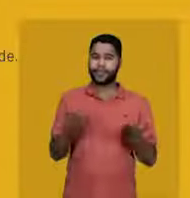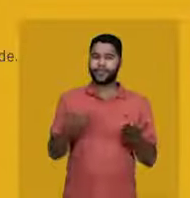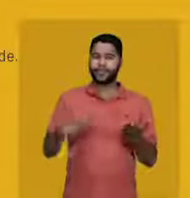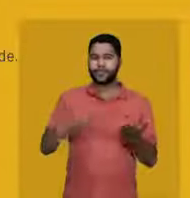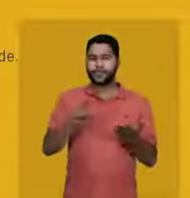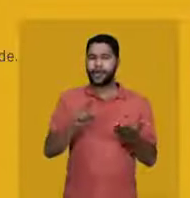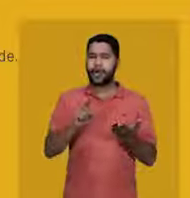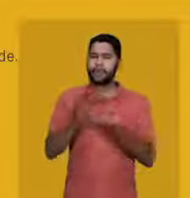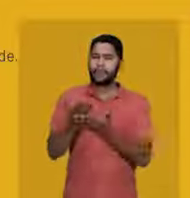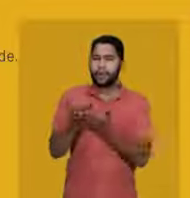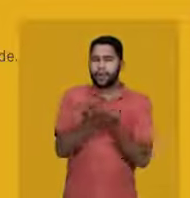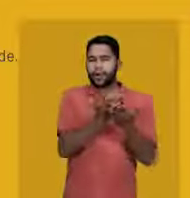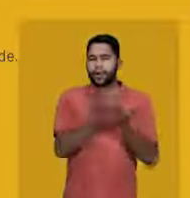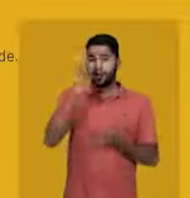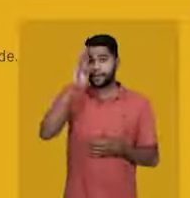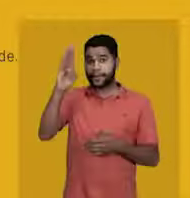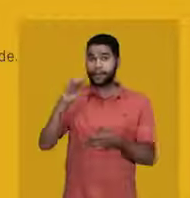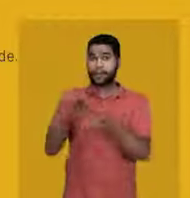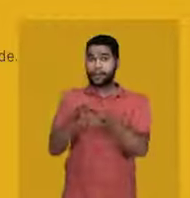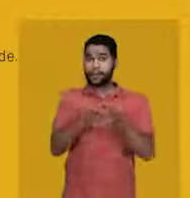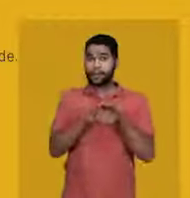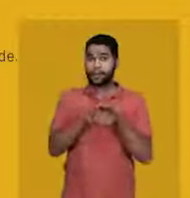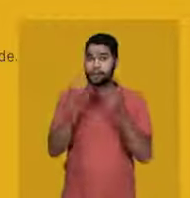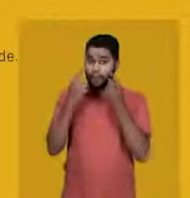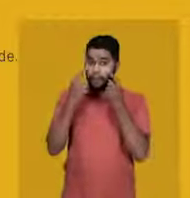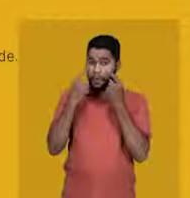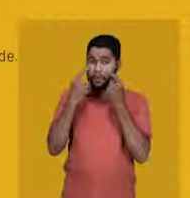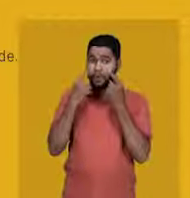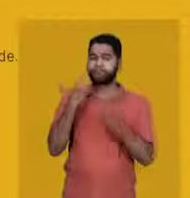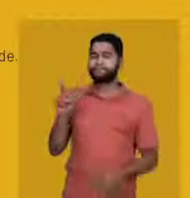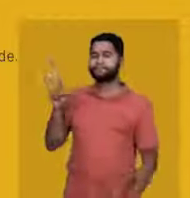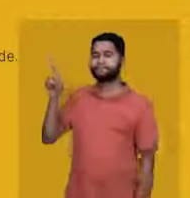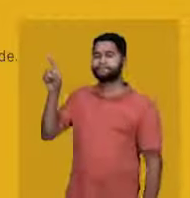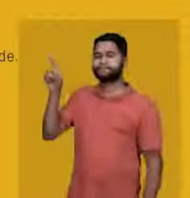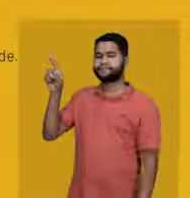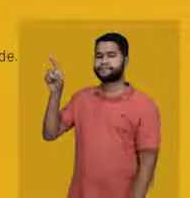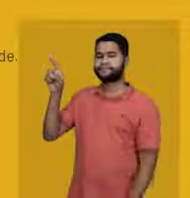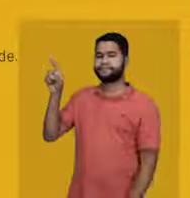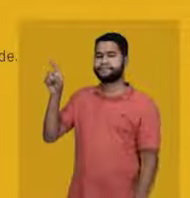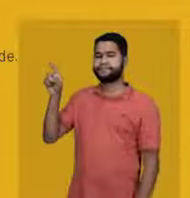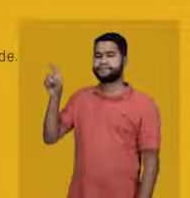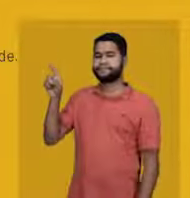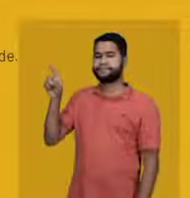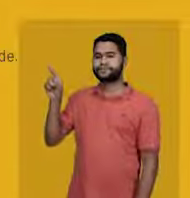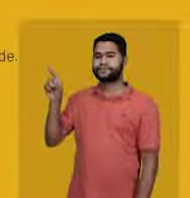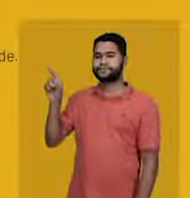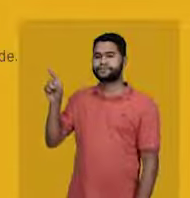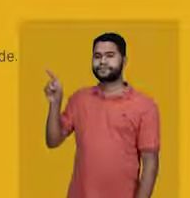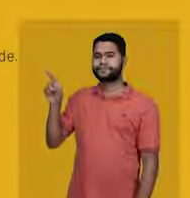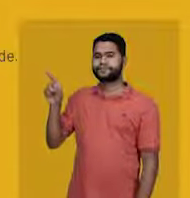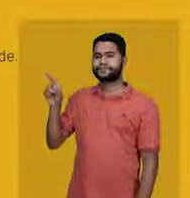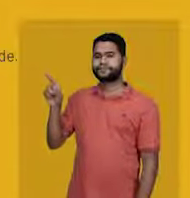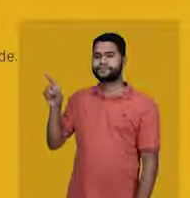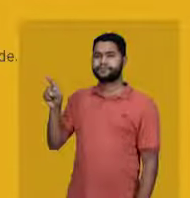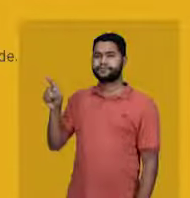vamos estudar sobre as principais doenças oculares: catarata, terçol,